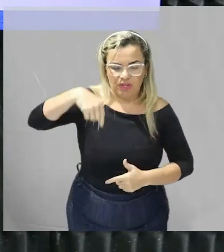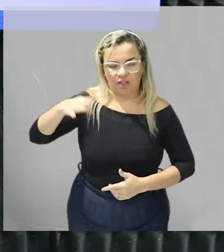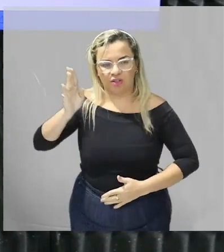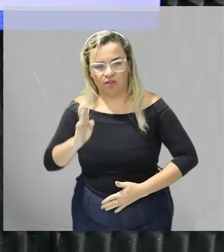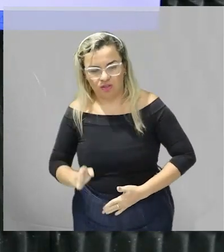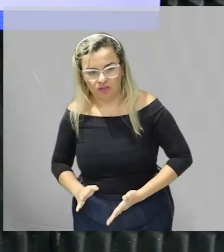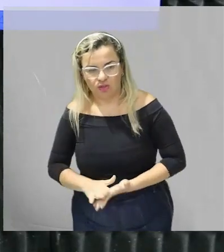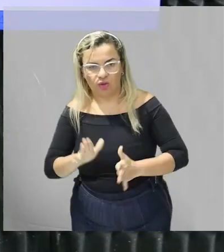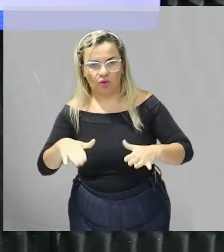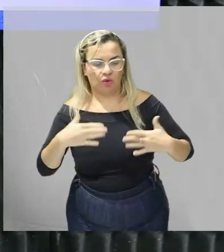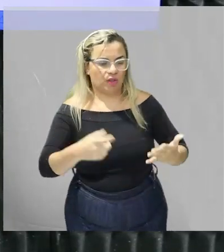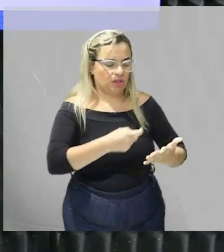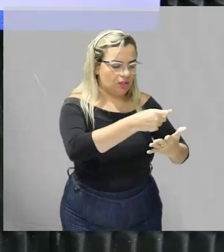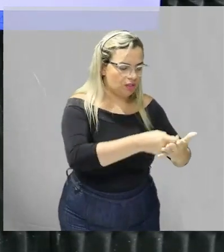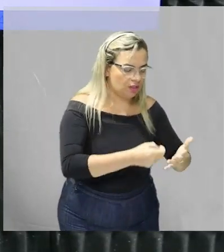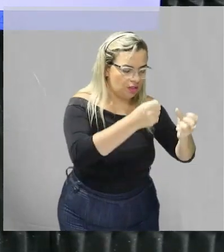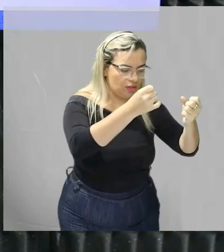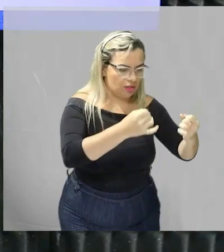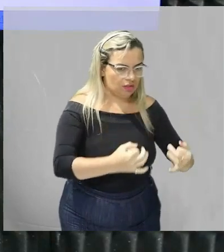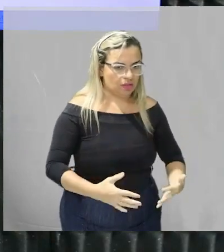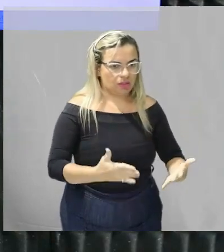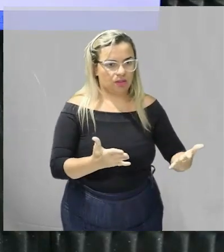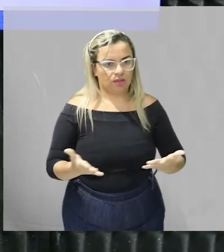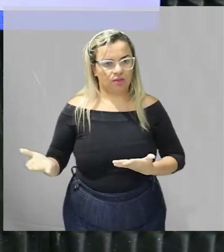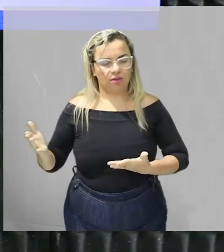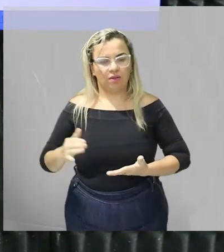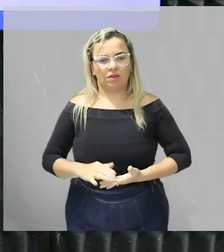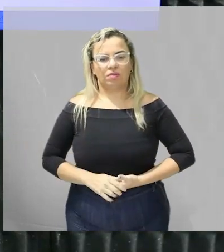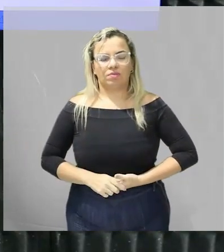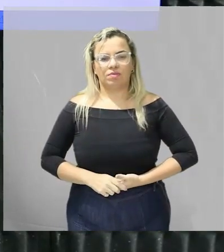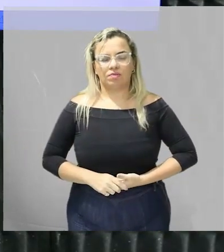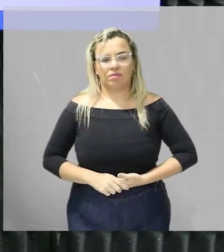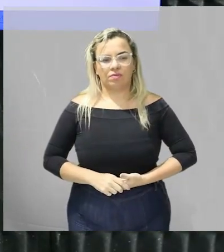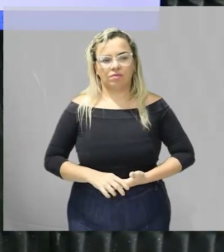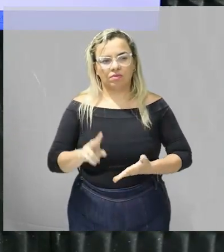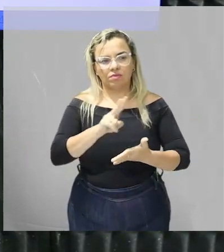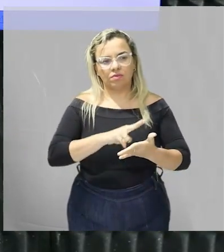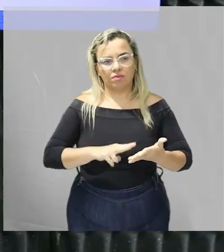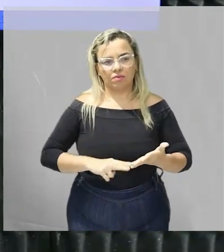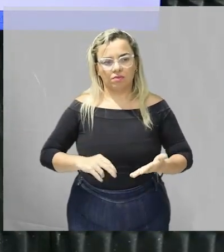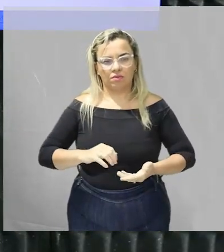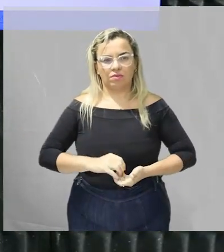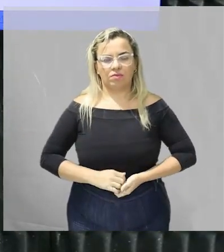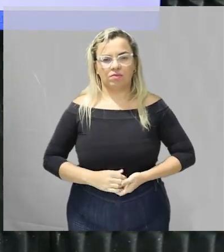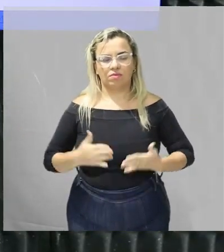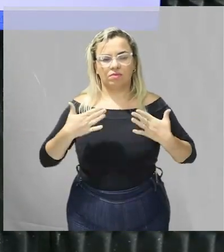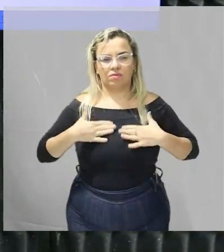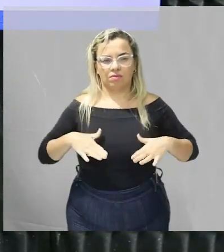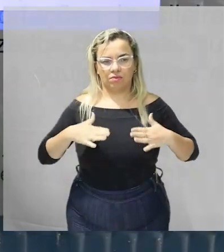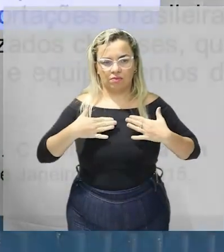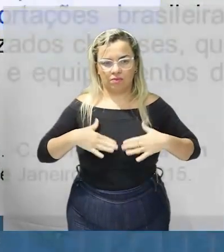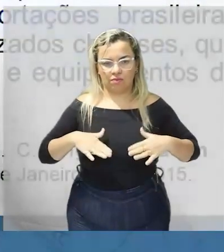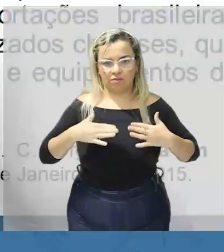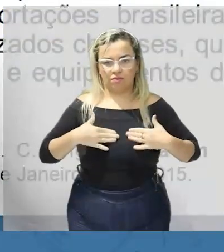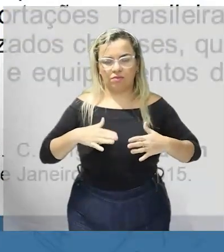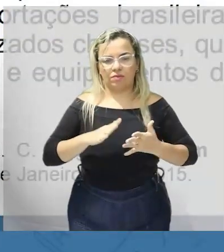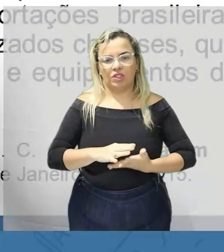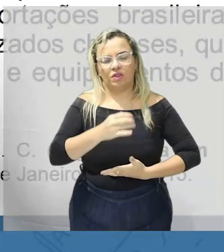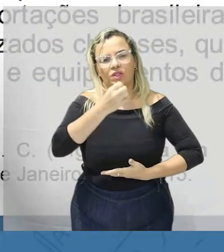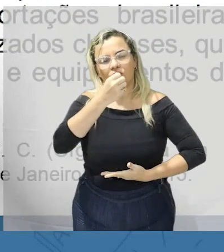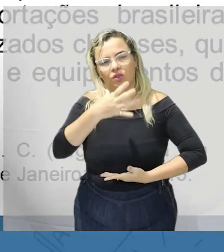fato esse texto fala. Ele diz o seguinte, ó, com calma. Embora inegáveis